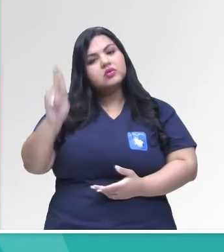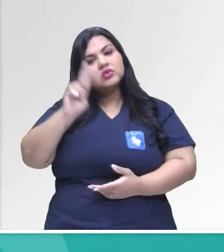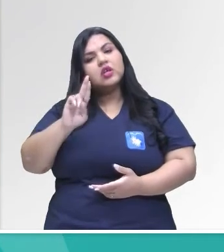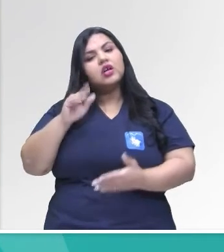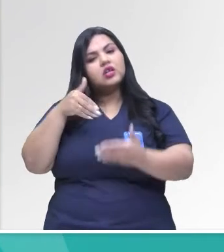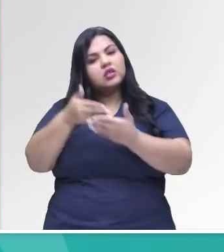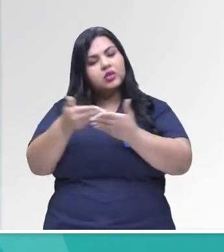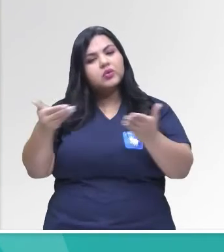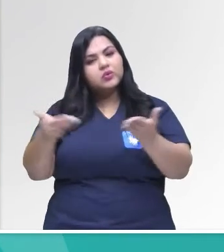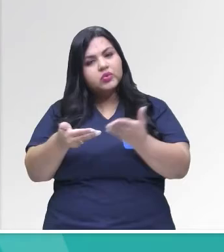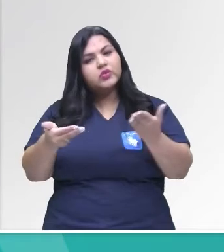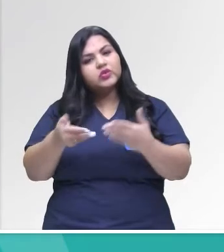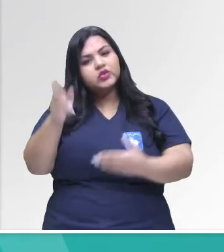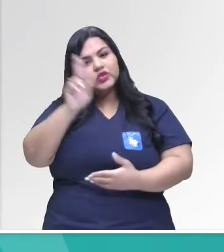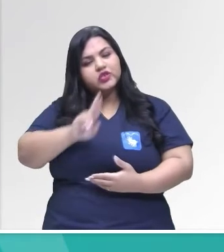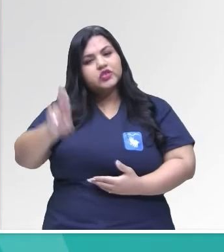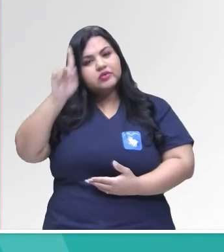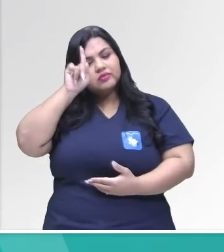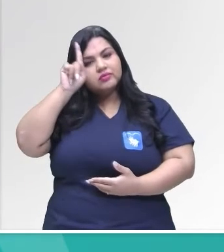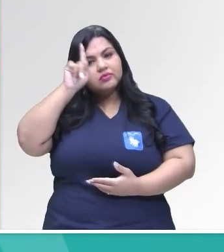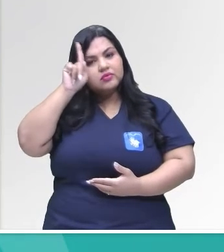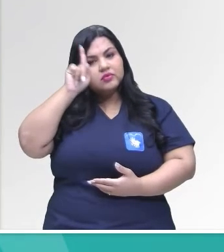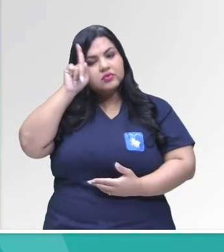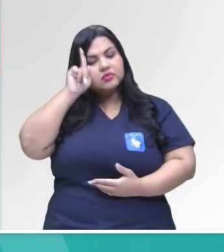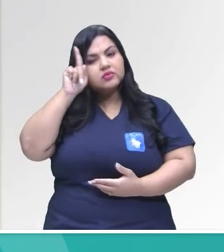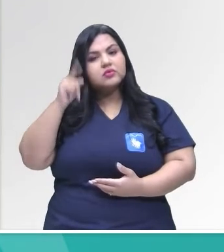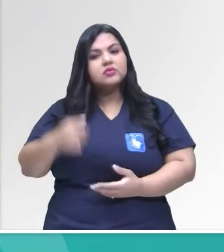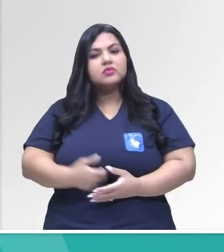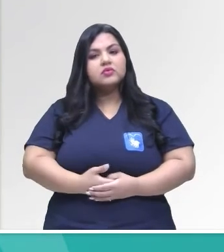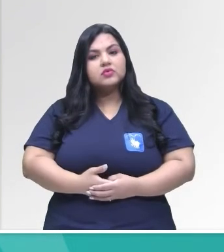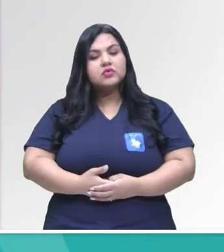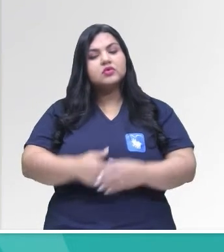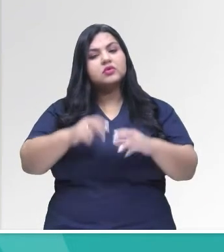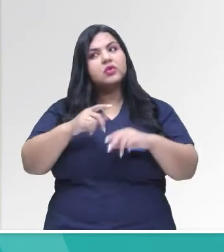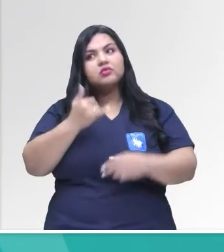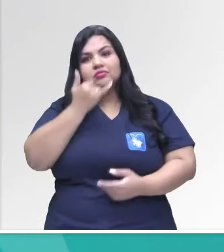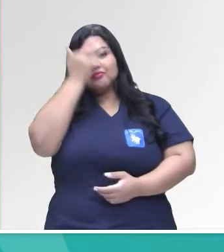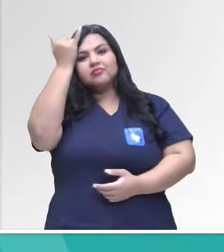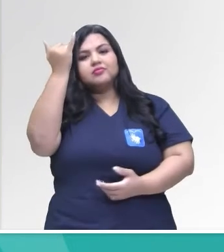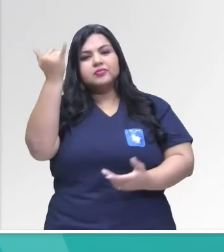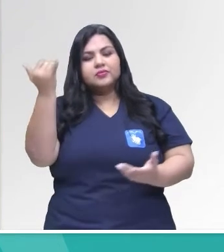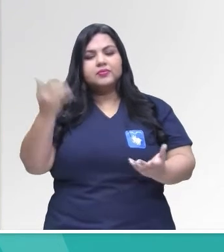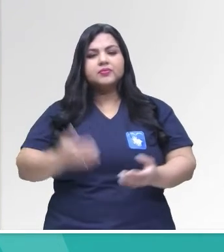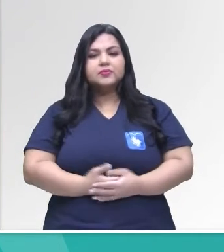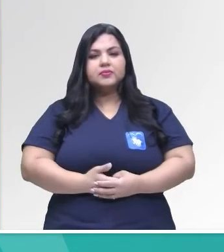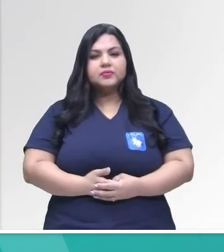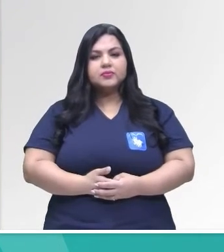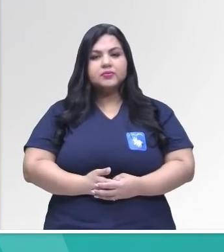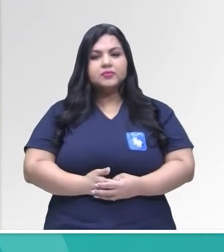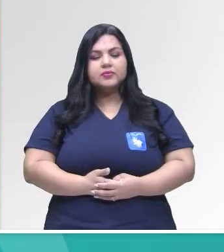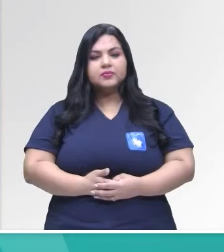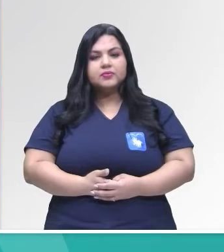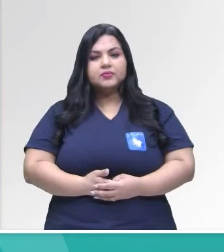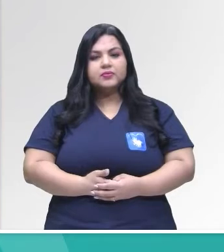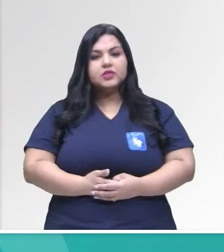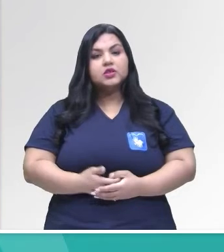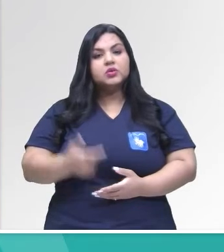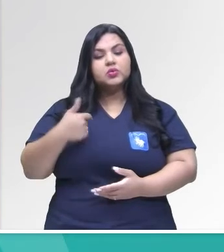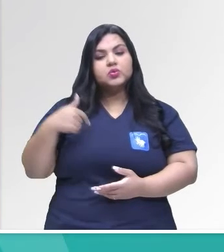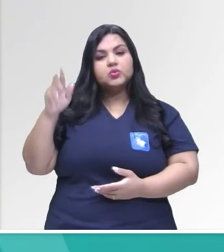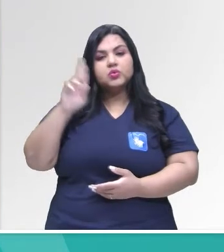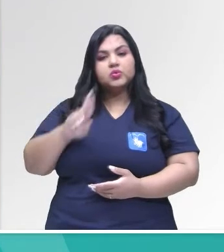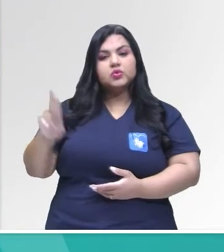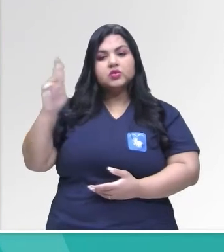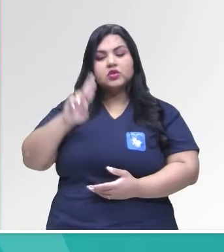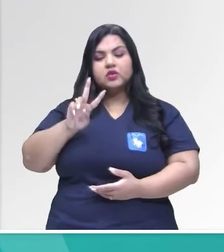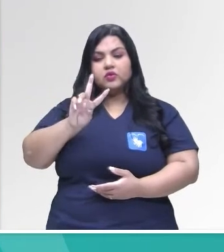bem útil no dia a dia. Então, foi uma invenção, por acaso, por acidente. Eu utilizei aqui a